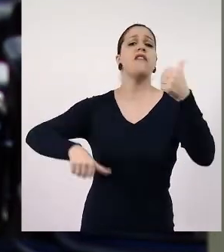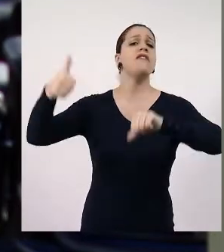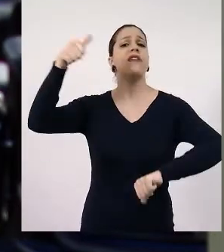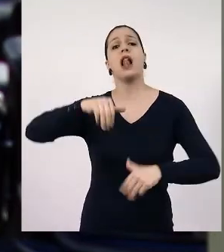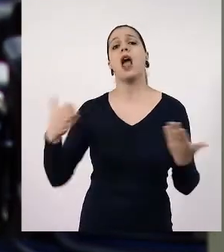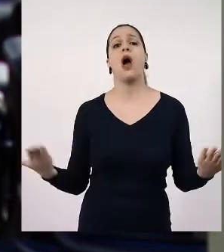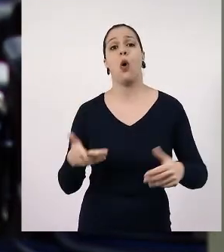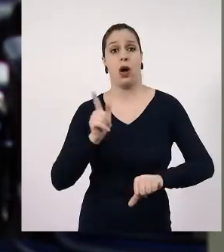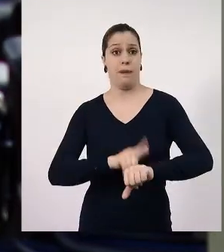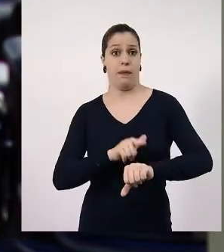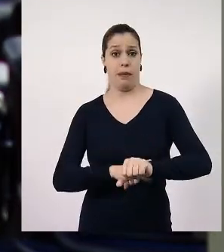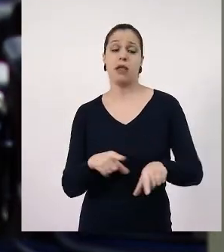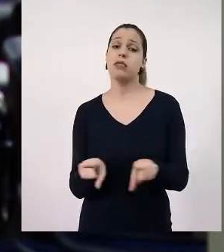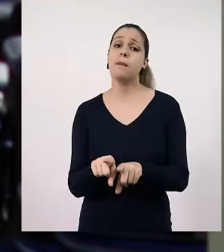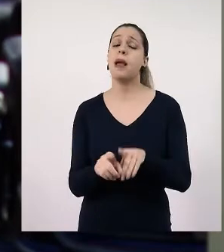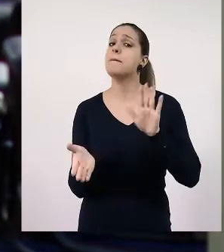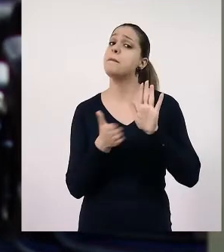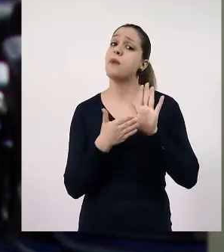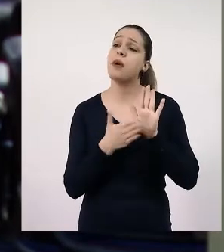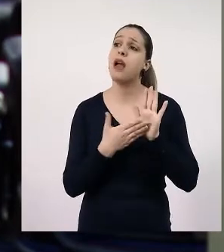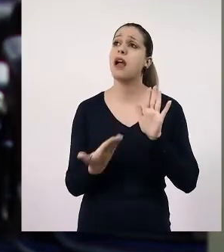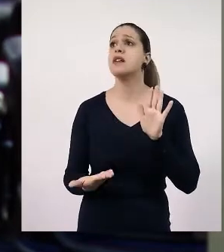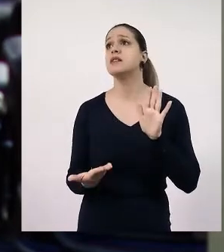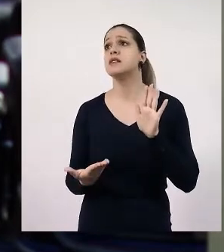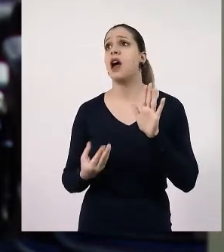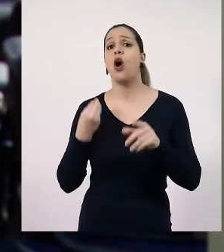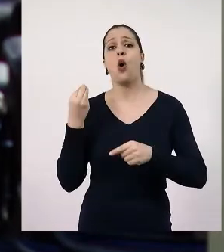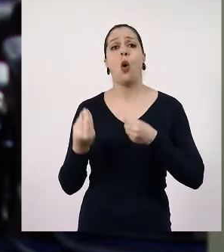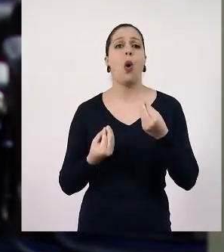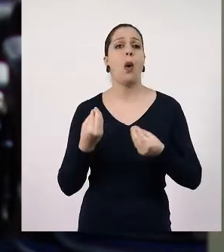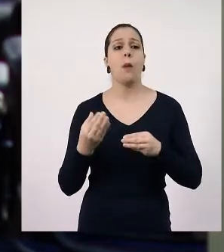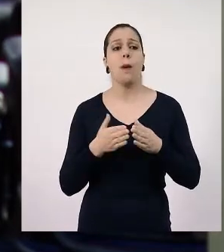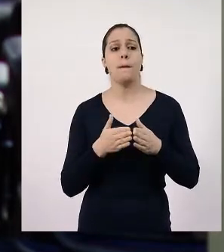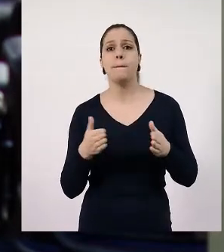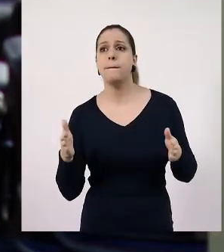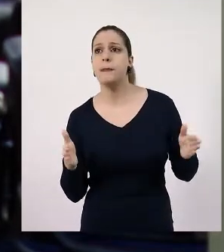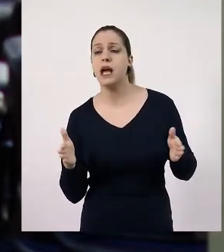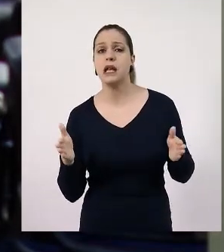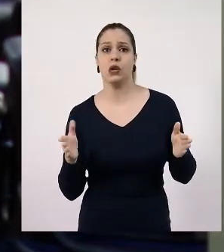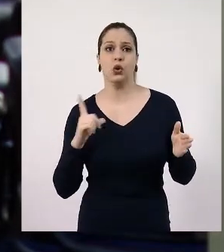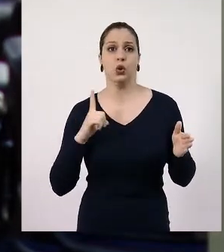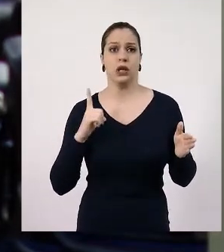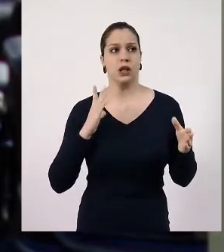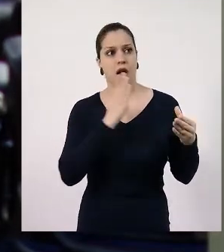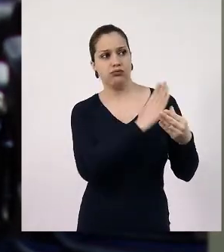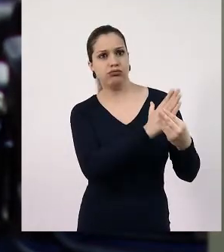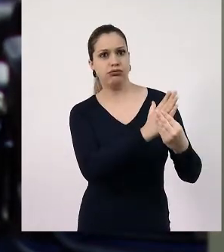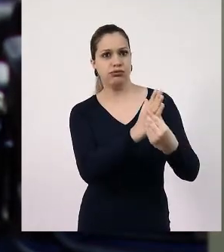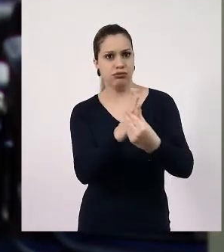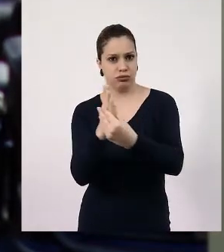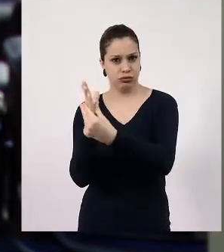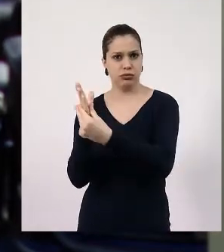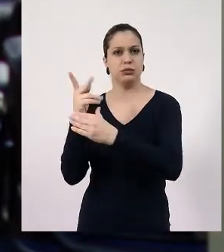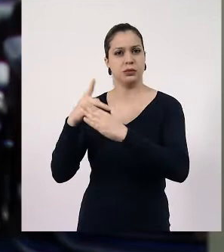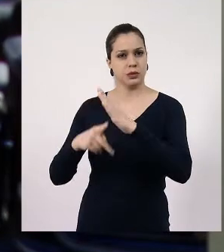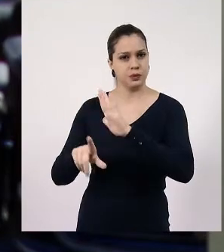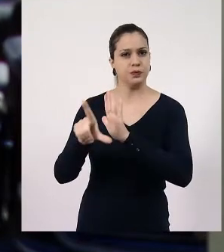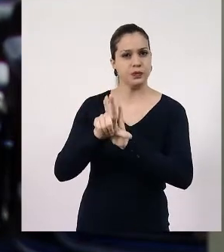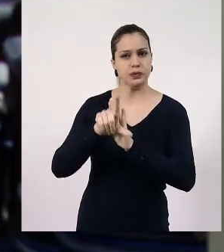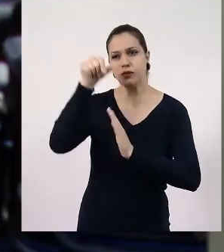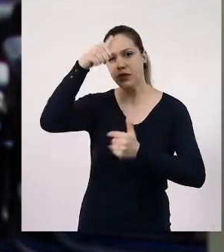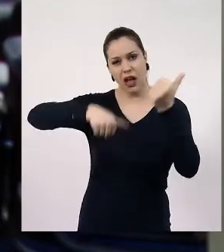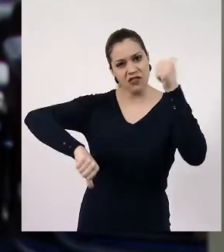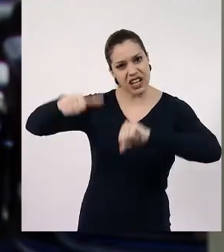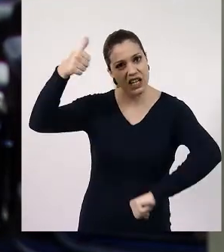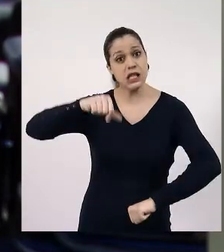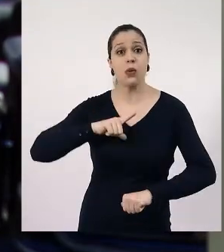momento e as propostas e todo o período que ela precisa tramitar na casa, né? Toda